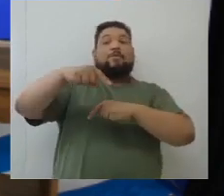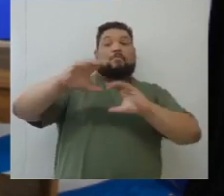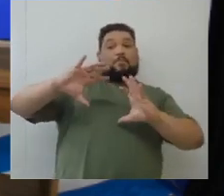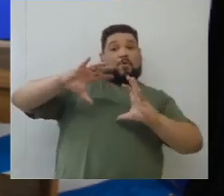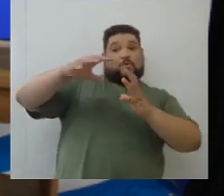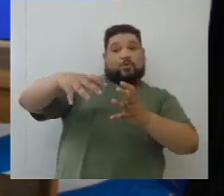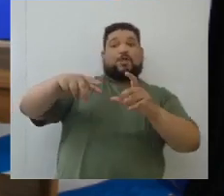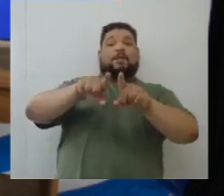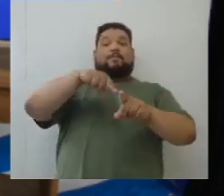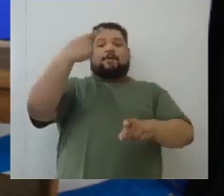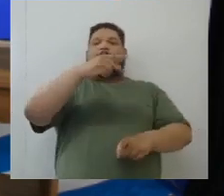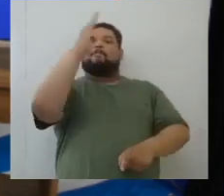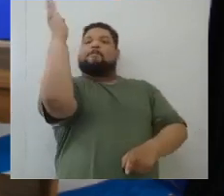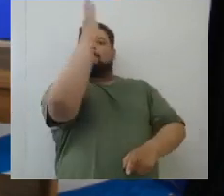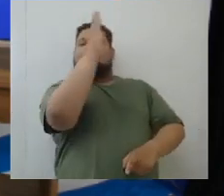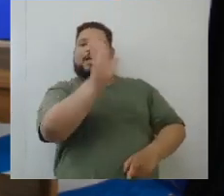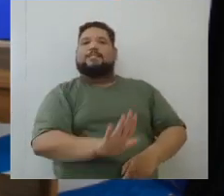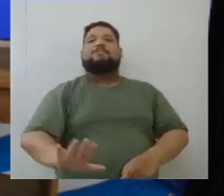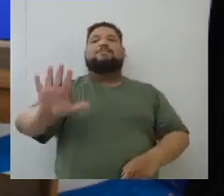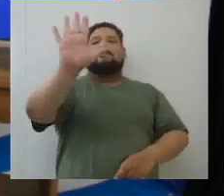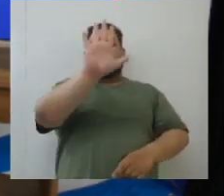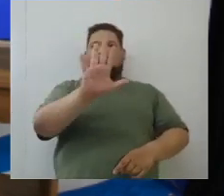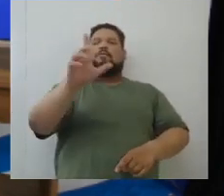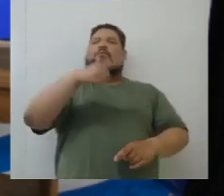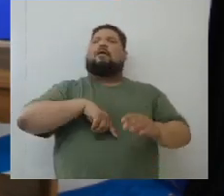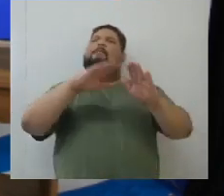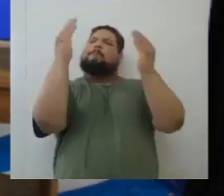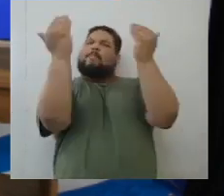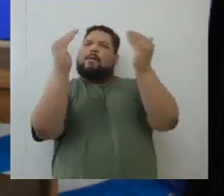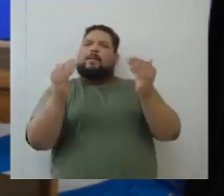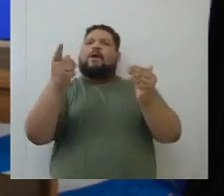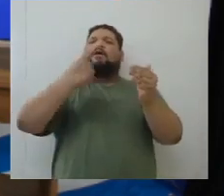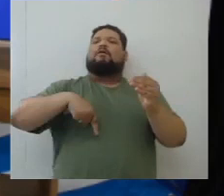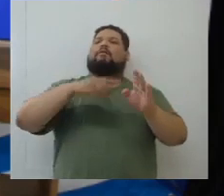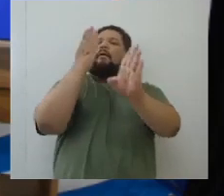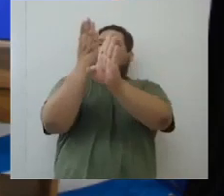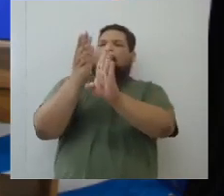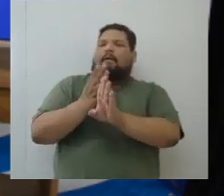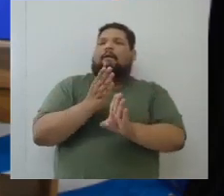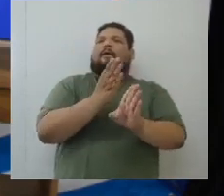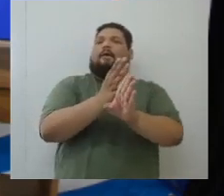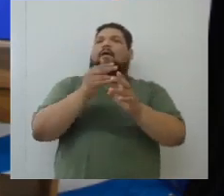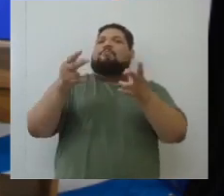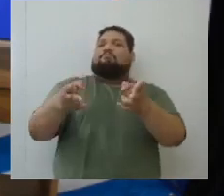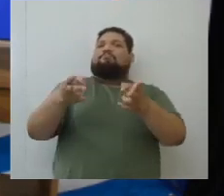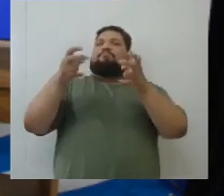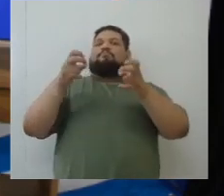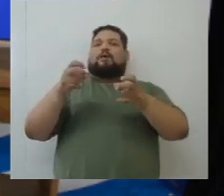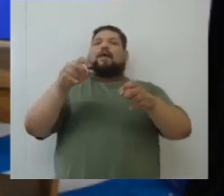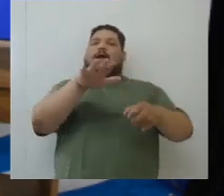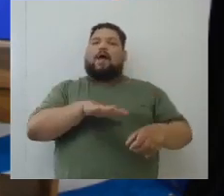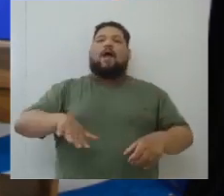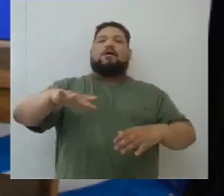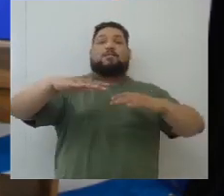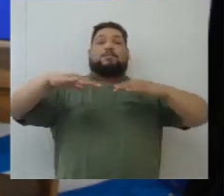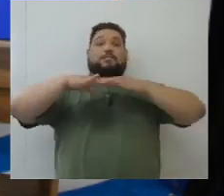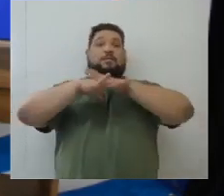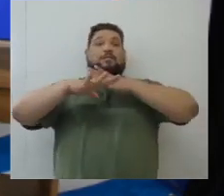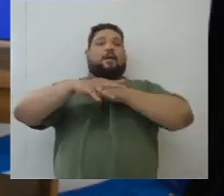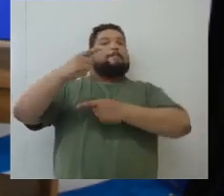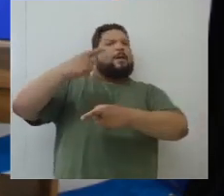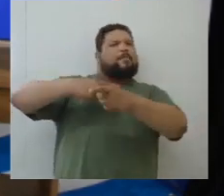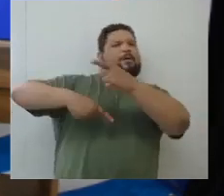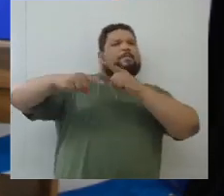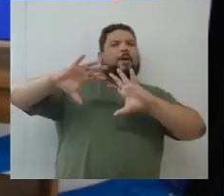A gente vai iniciar um processo de análise e vai tentar perceber esse desenvolvimento das áreas urbanas ao redor